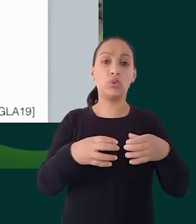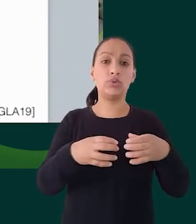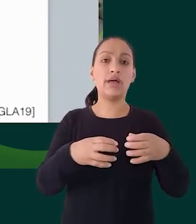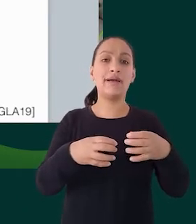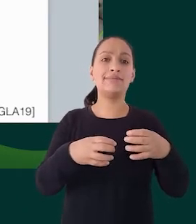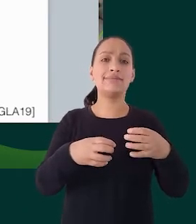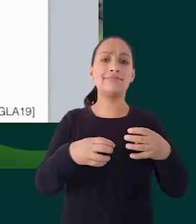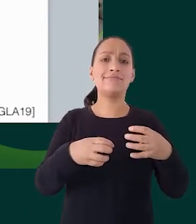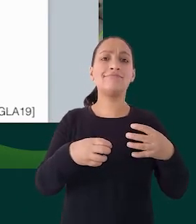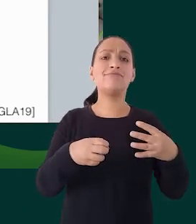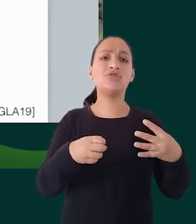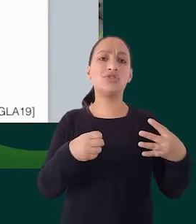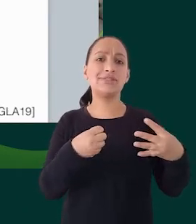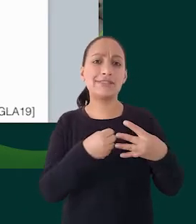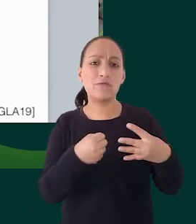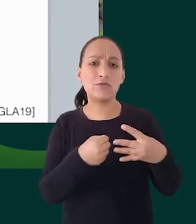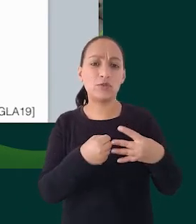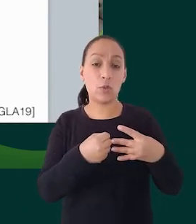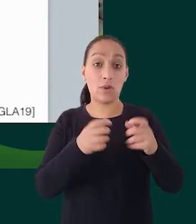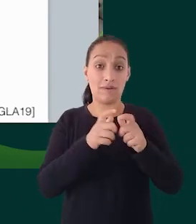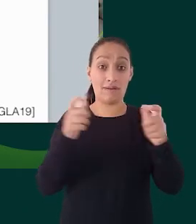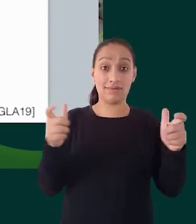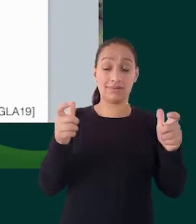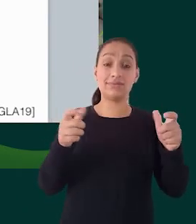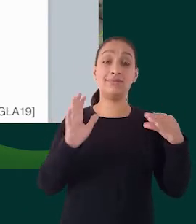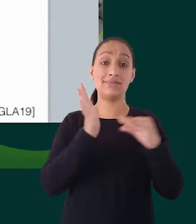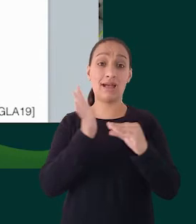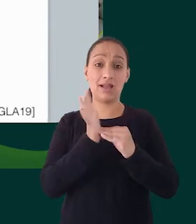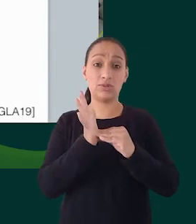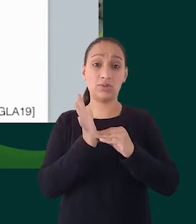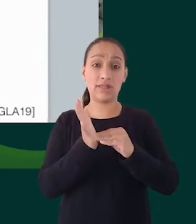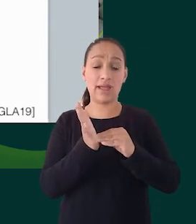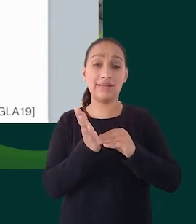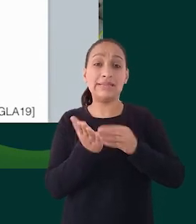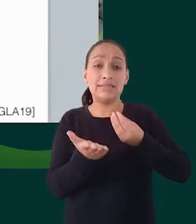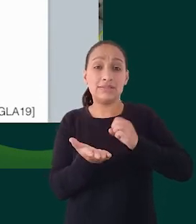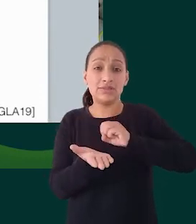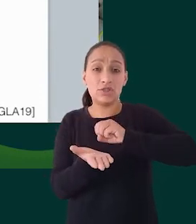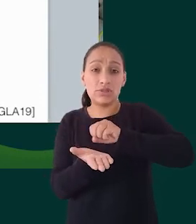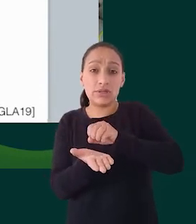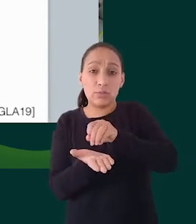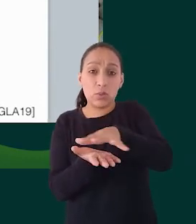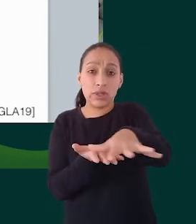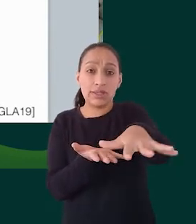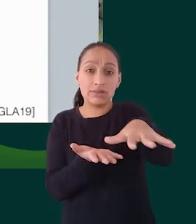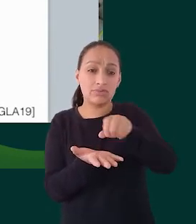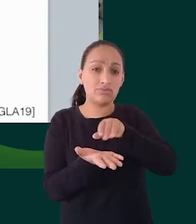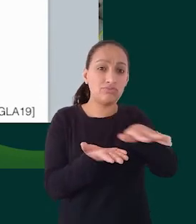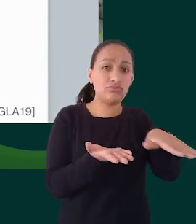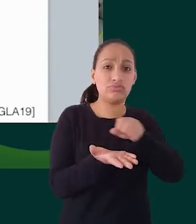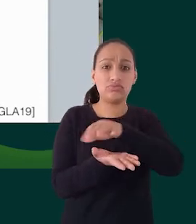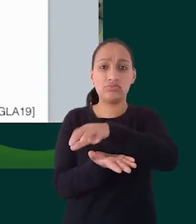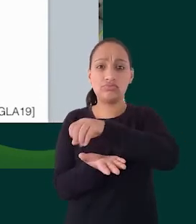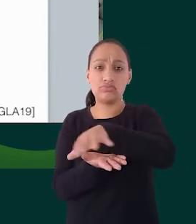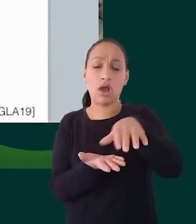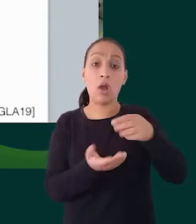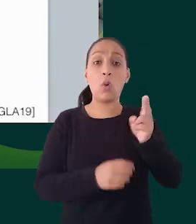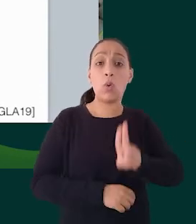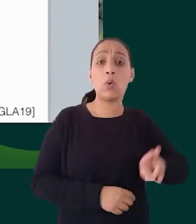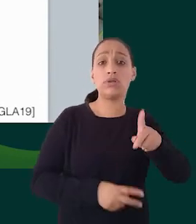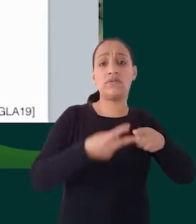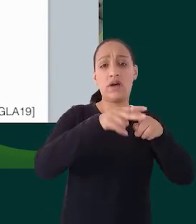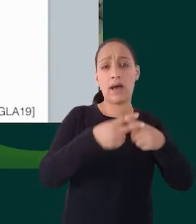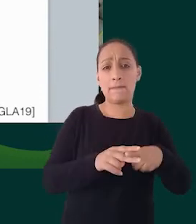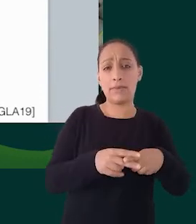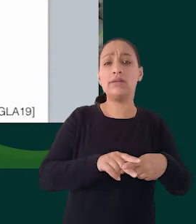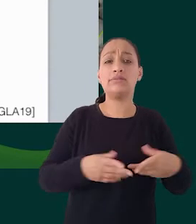precisa saber de dados distribuídos em diversos locais, né? E aí ele usa ferramentas atuais